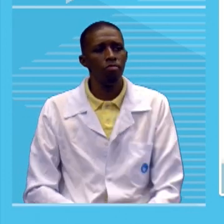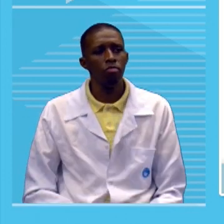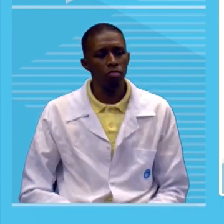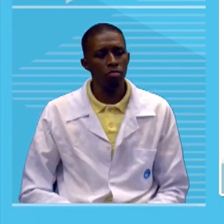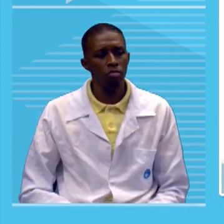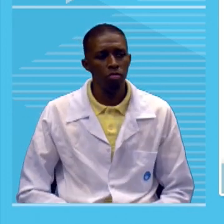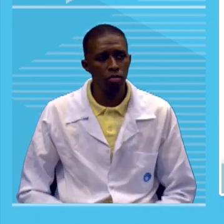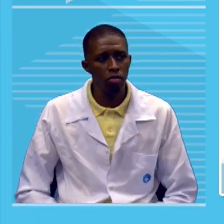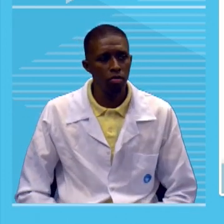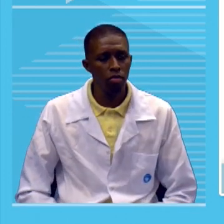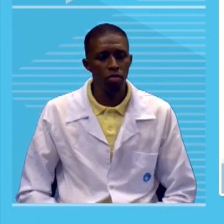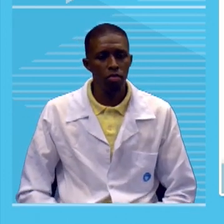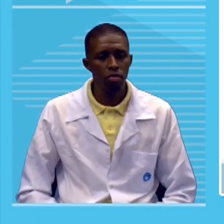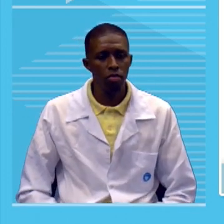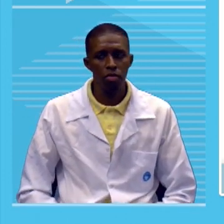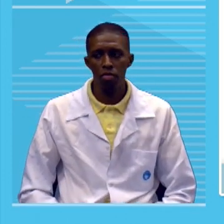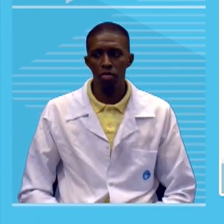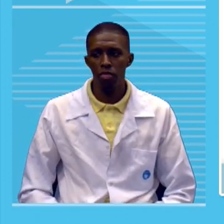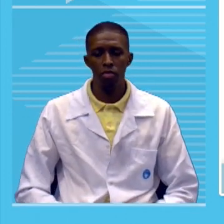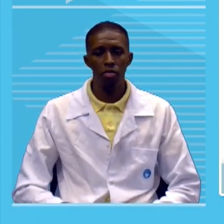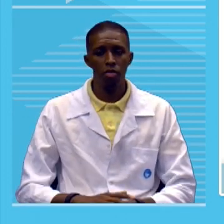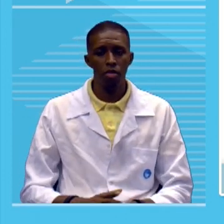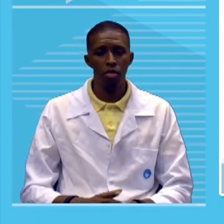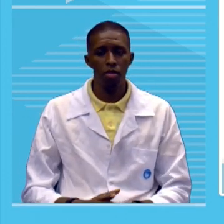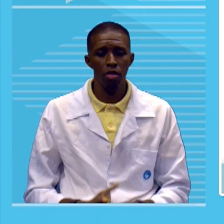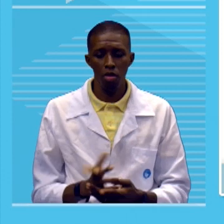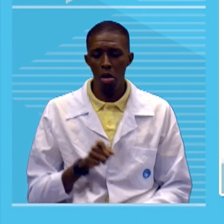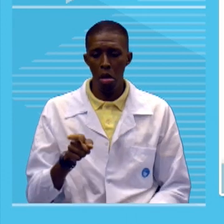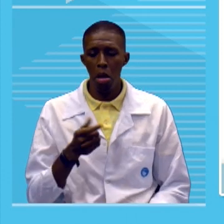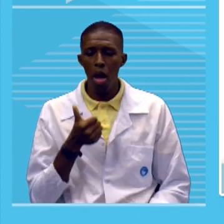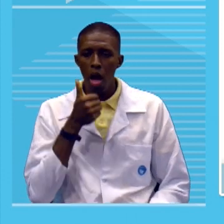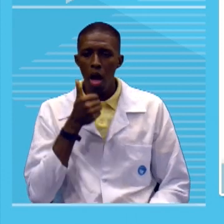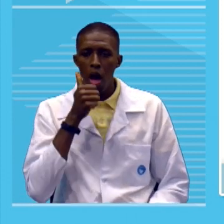A menina bonita que mora ao meu lado